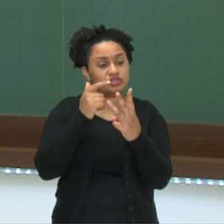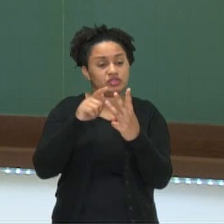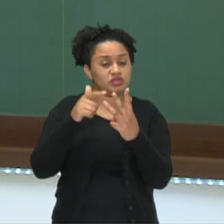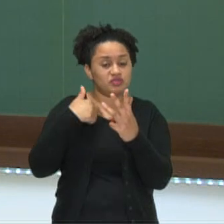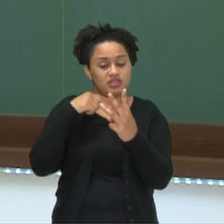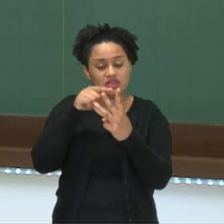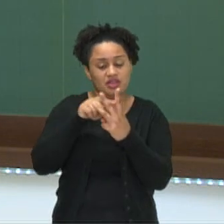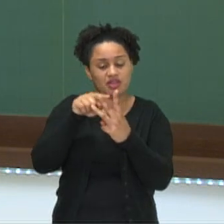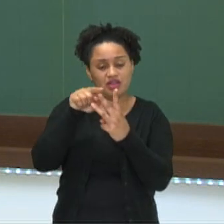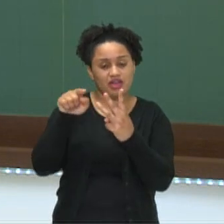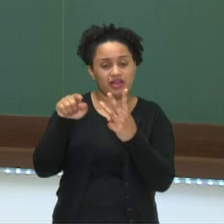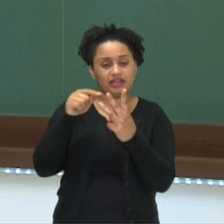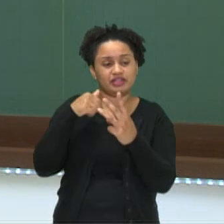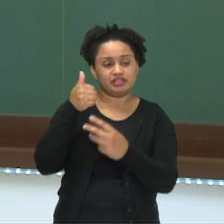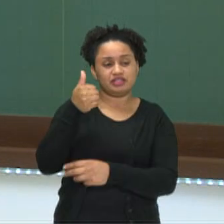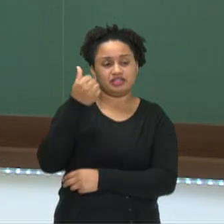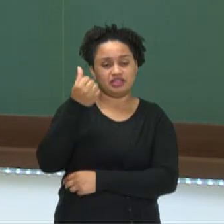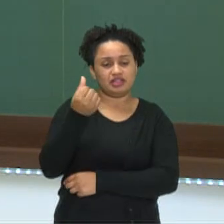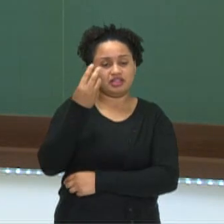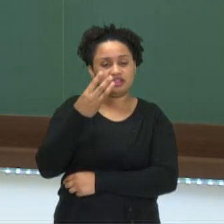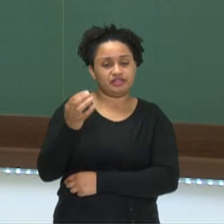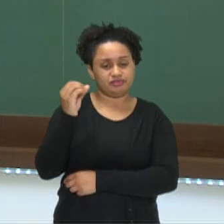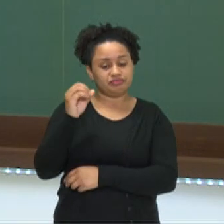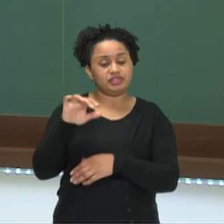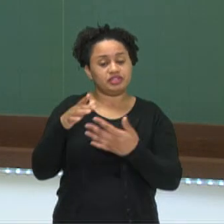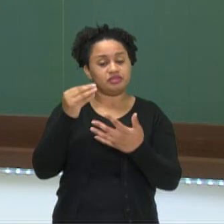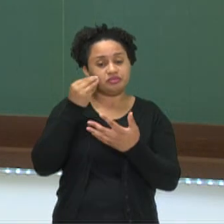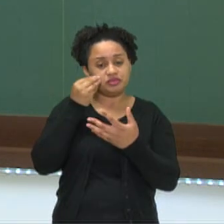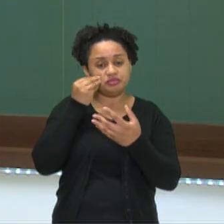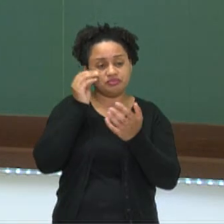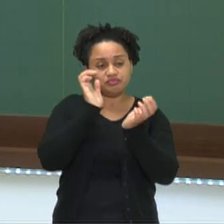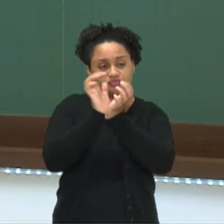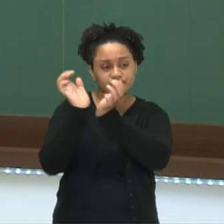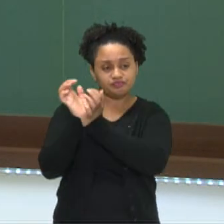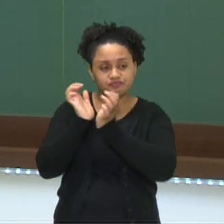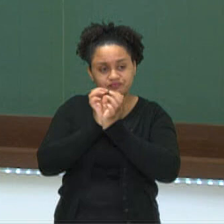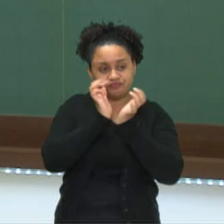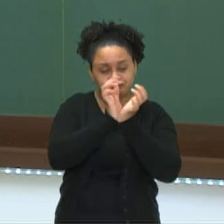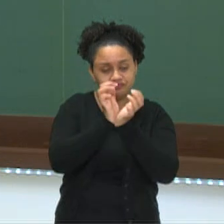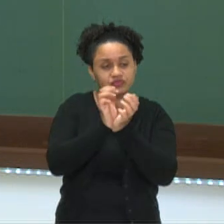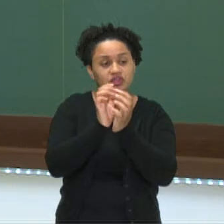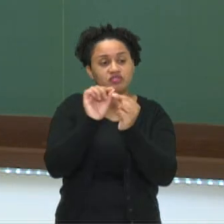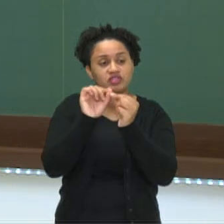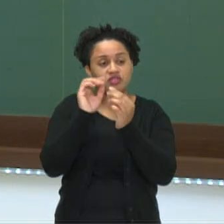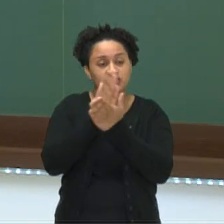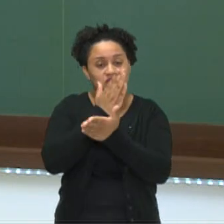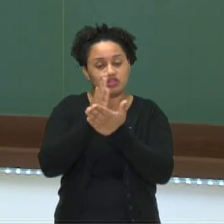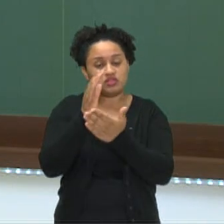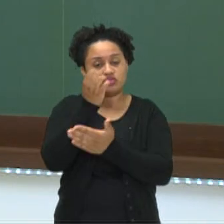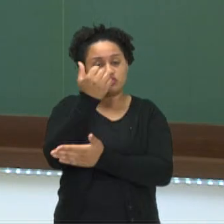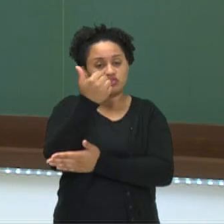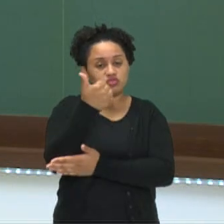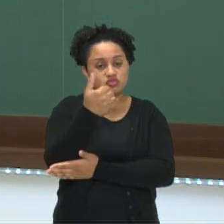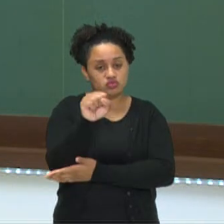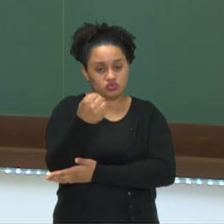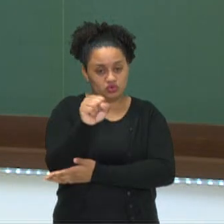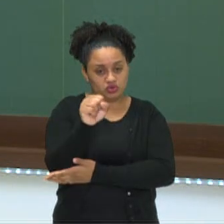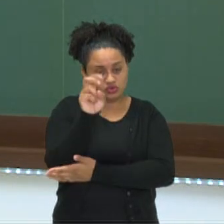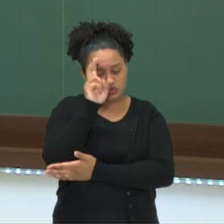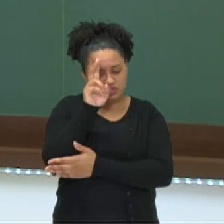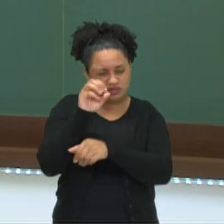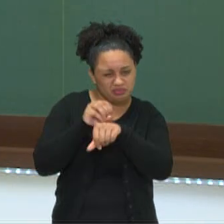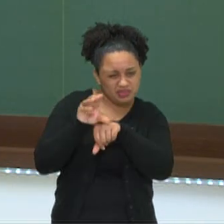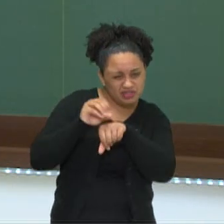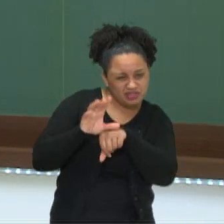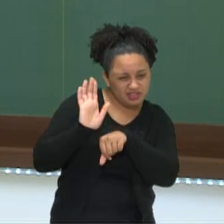de 360. Então, vamos tentar por agrupamento, ok? Vamos tentar desmembrar esse 18. Lembra da dica